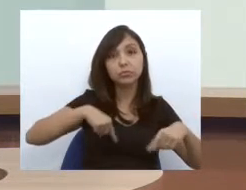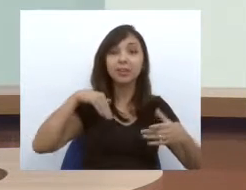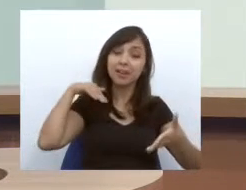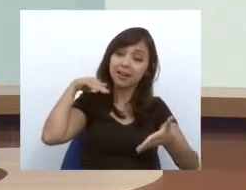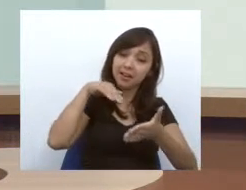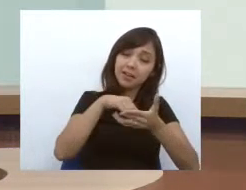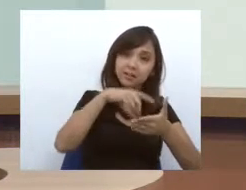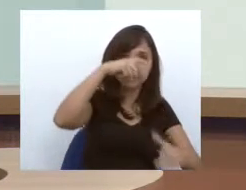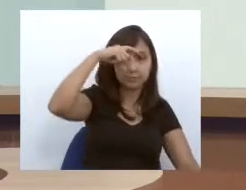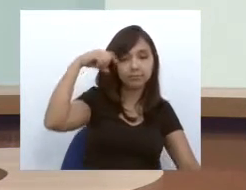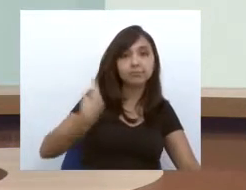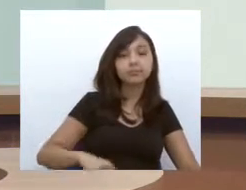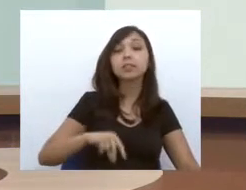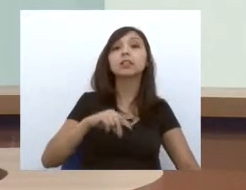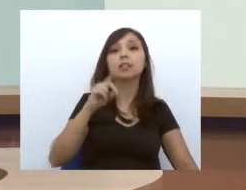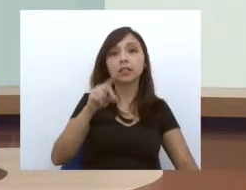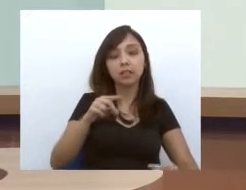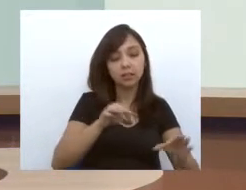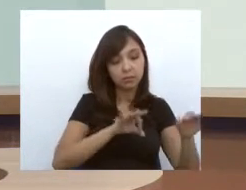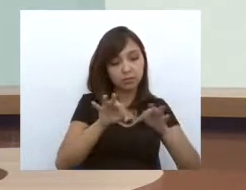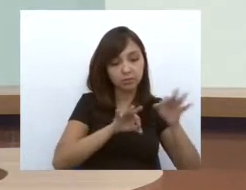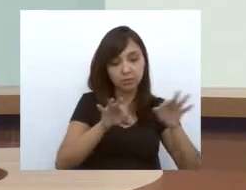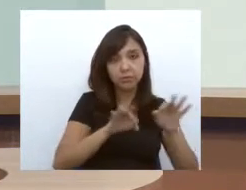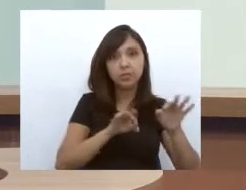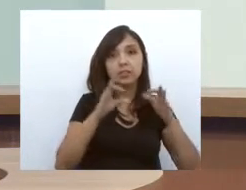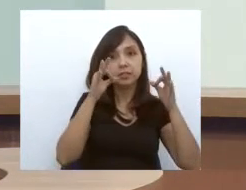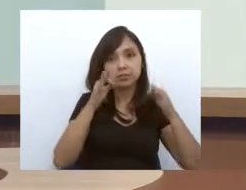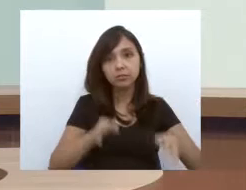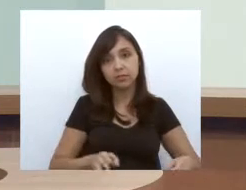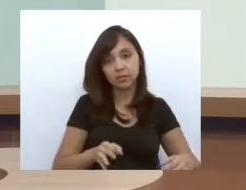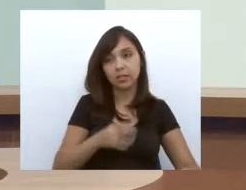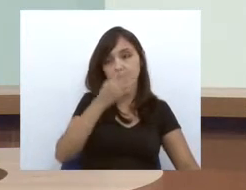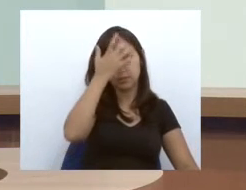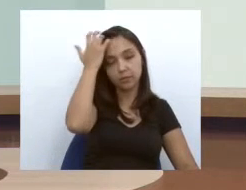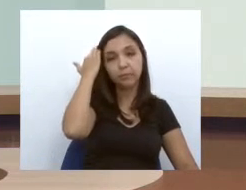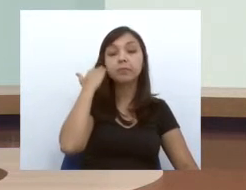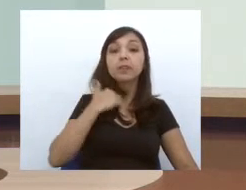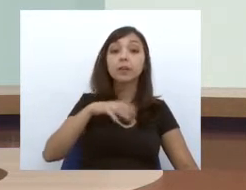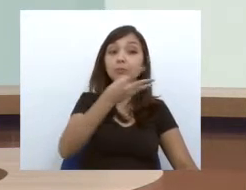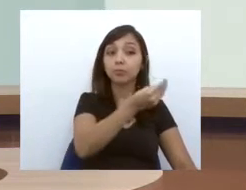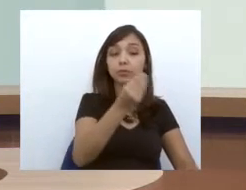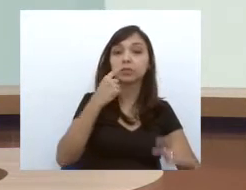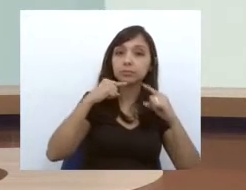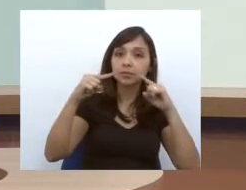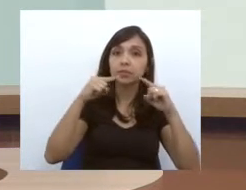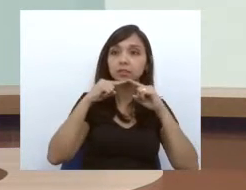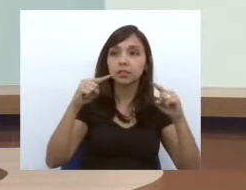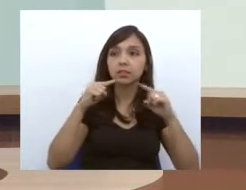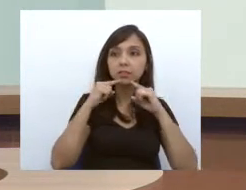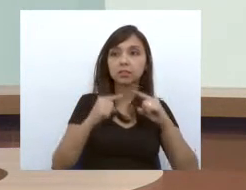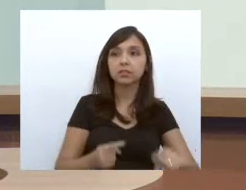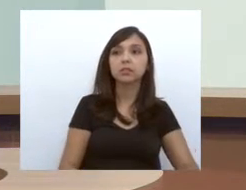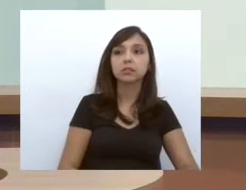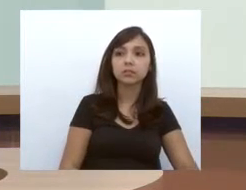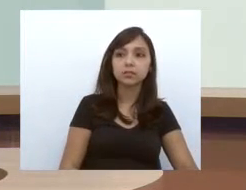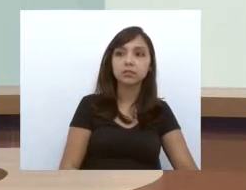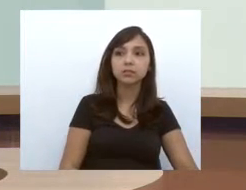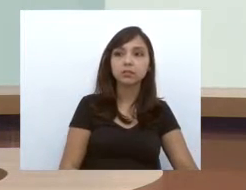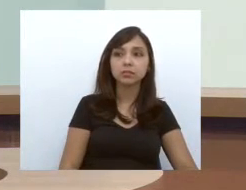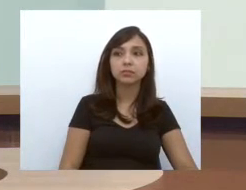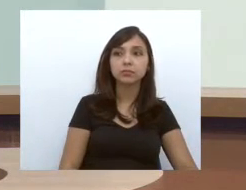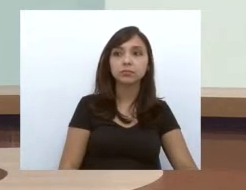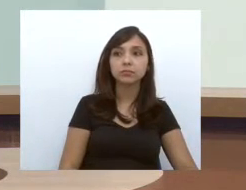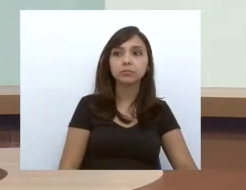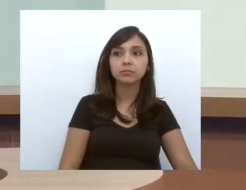a exaustão a questão da reestruturação. Porque as reclamações... Para concluir, vereador. Para concluir. As reclamações,